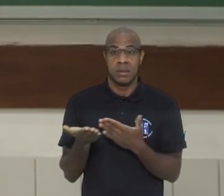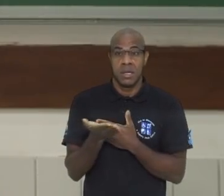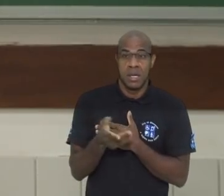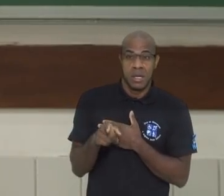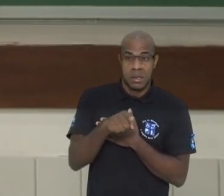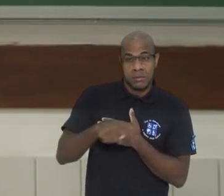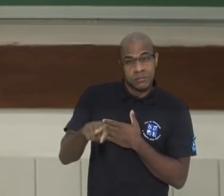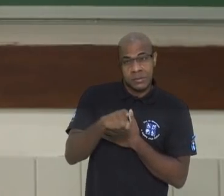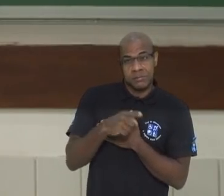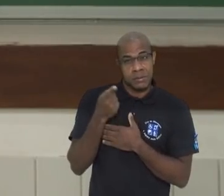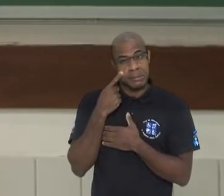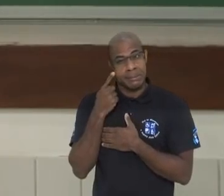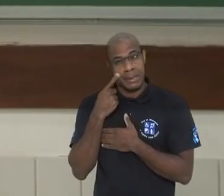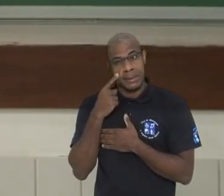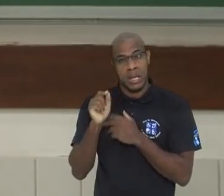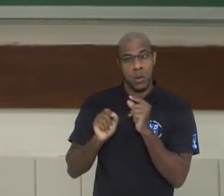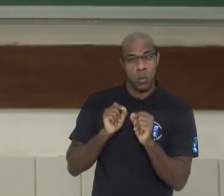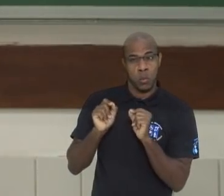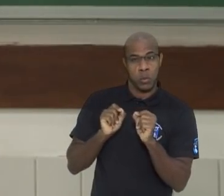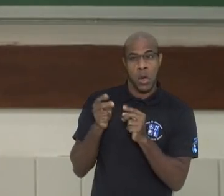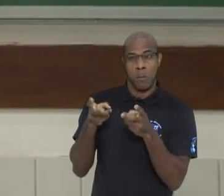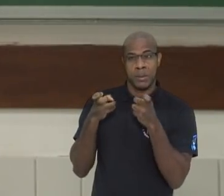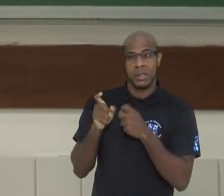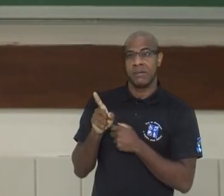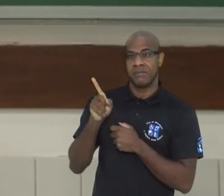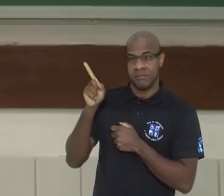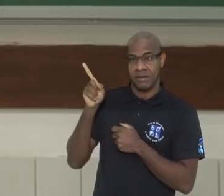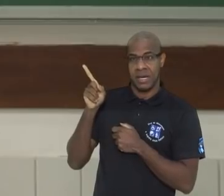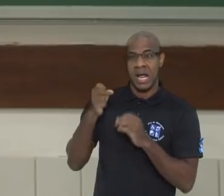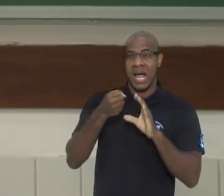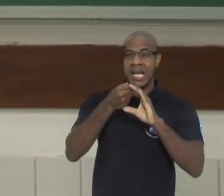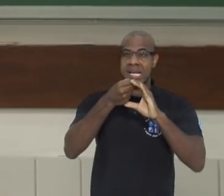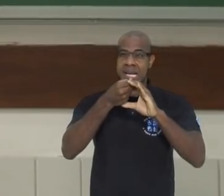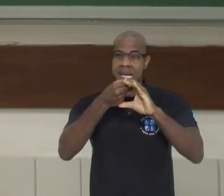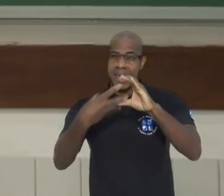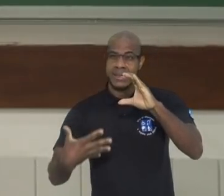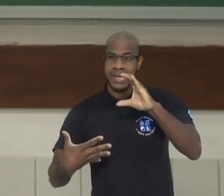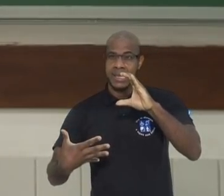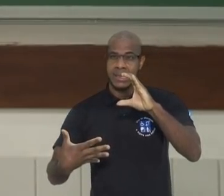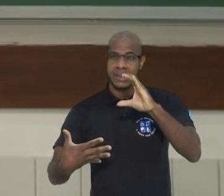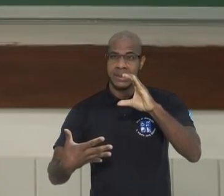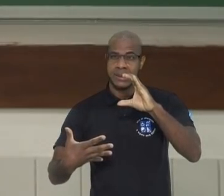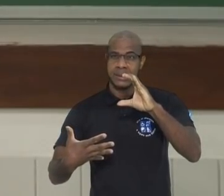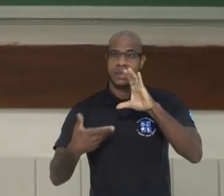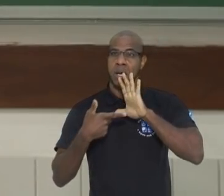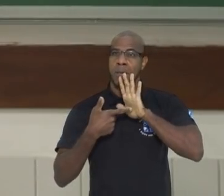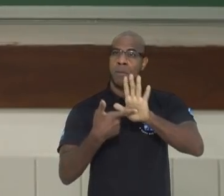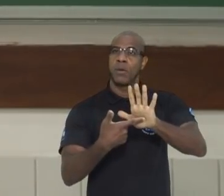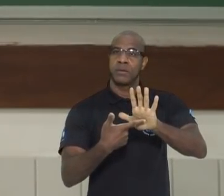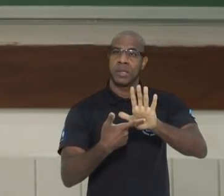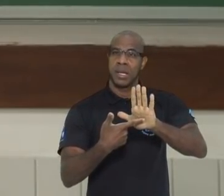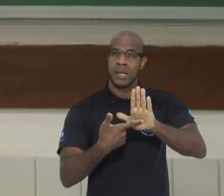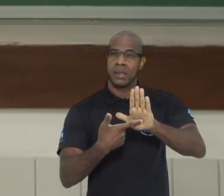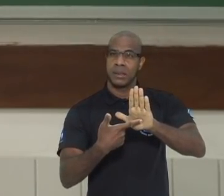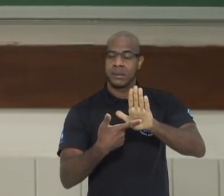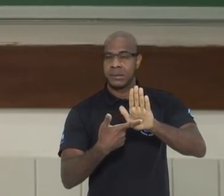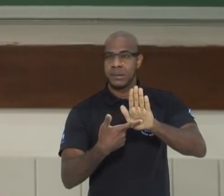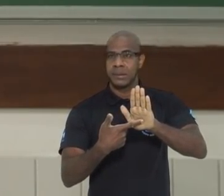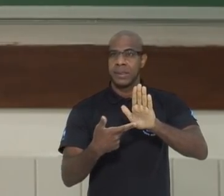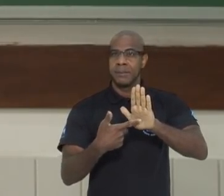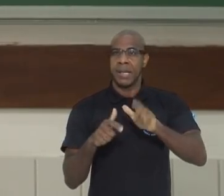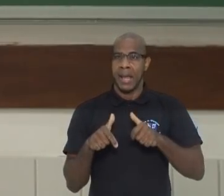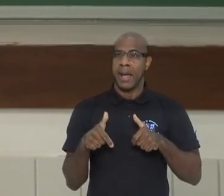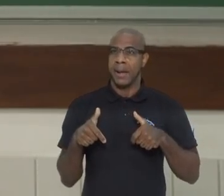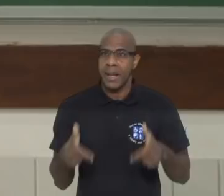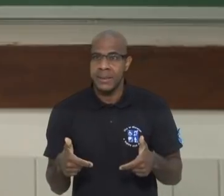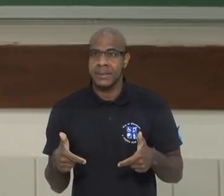agora tentar ali observar as características reveladas pela